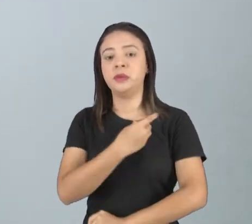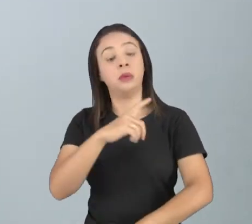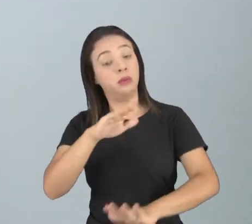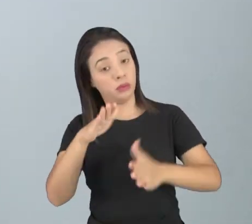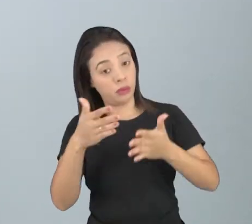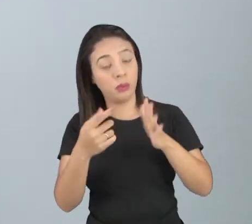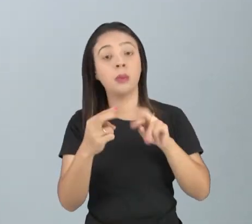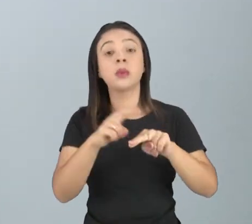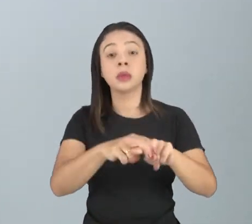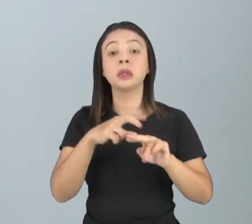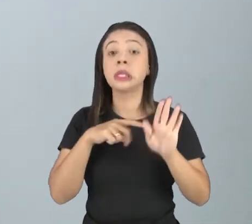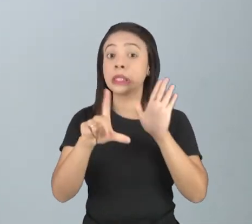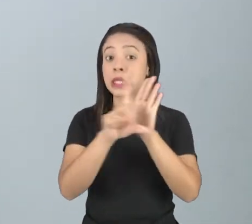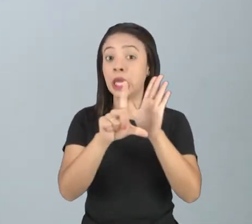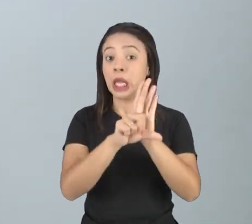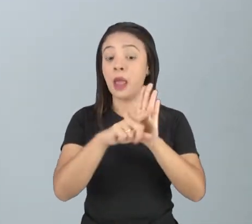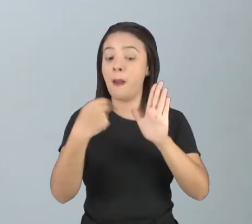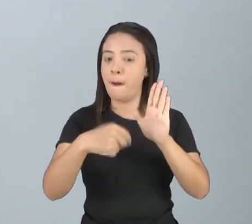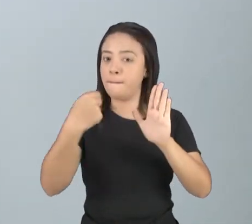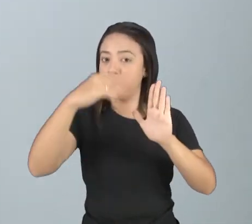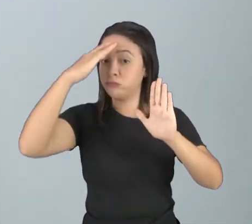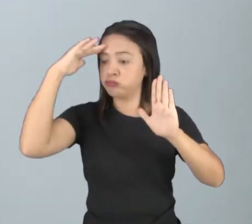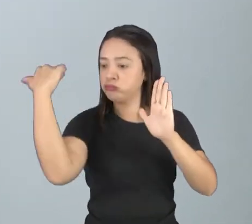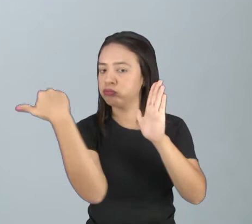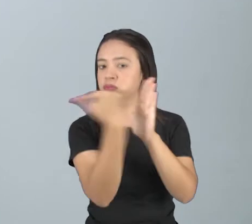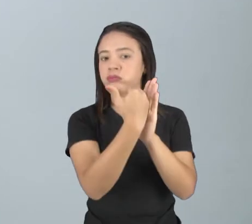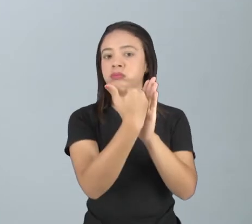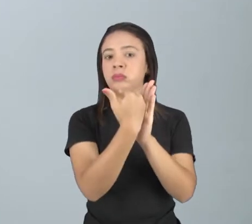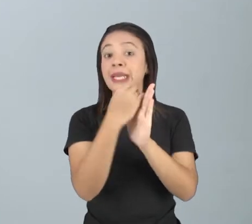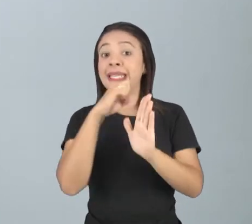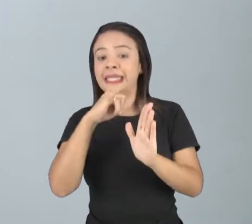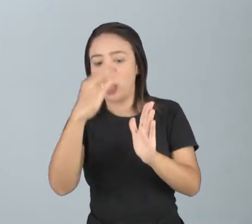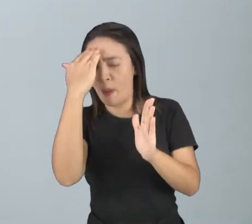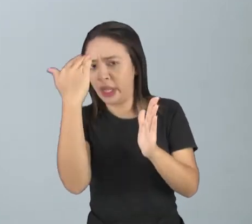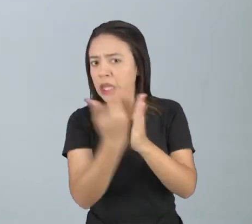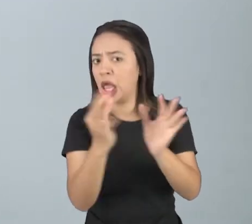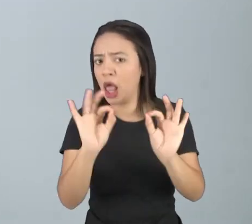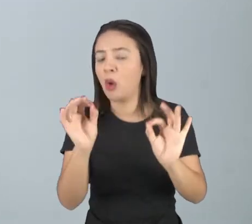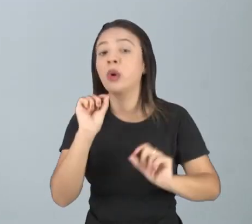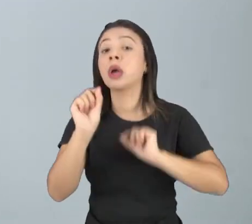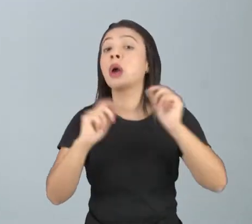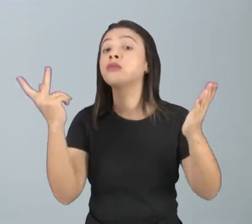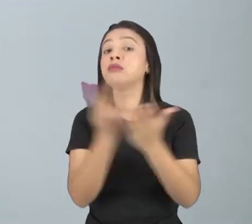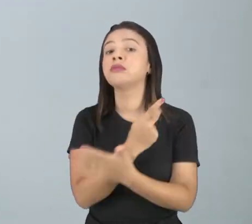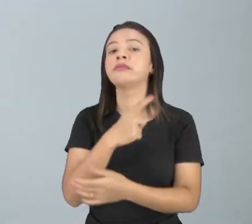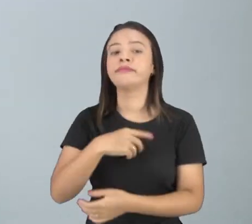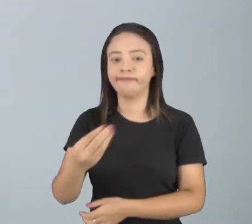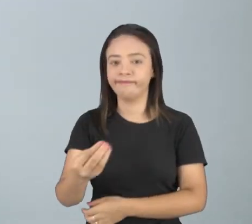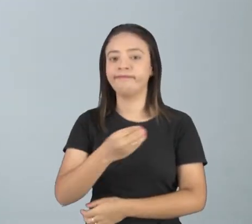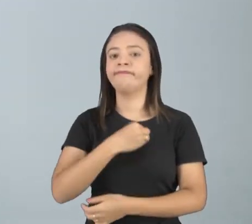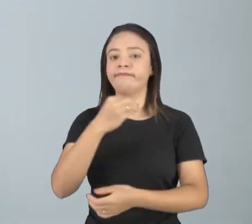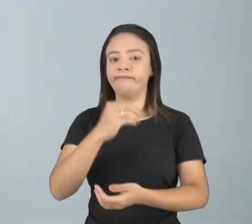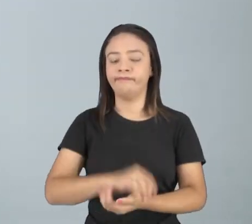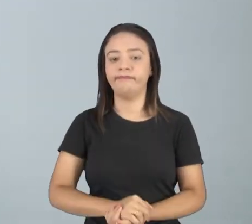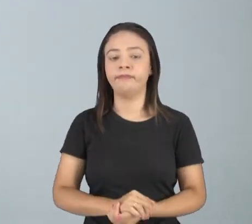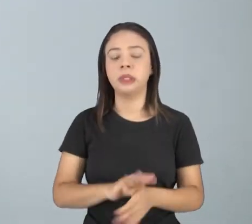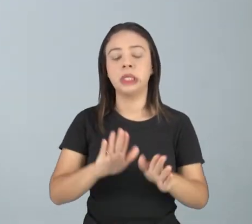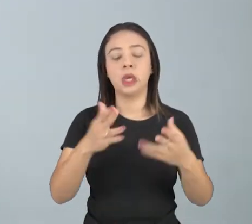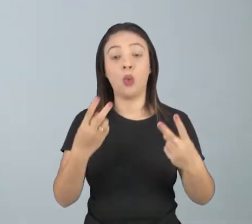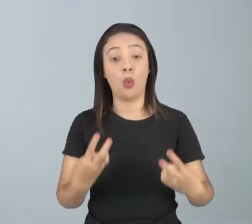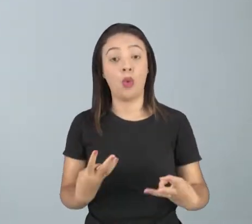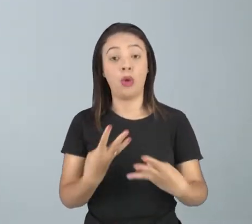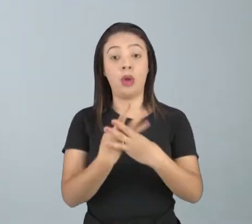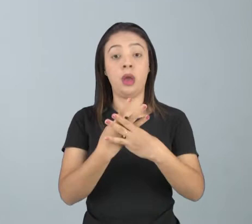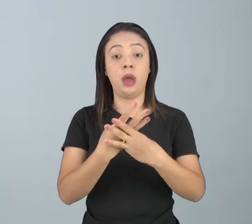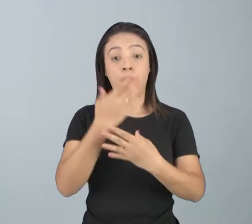leis precisam ser obedecidas. Se caso ele não obedecer, ele entra em pecado. Então, no caso do judaísmo, eles praticam porque